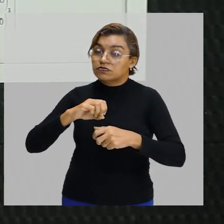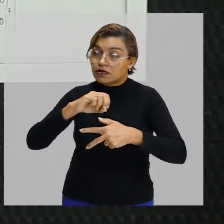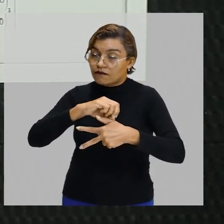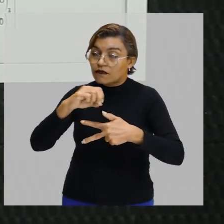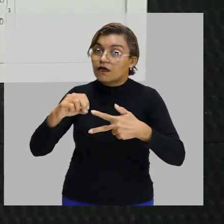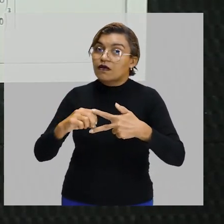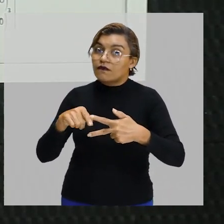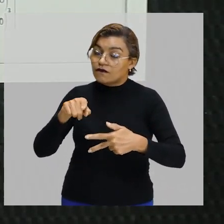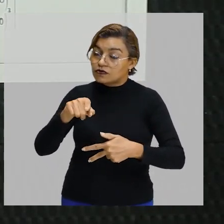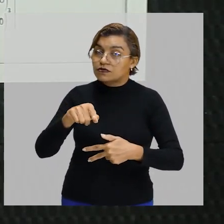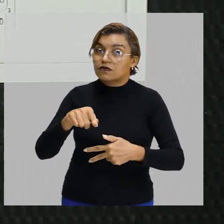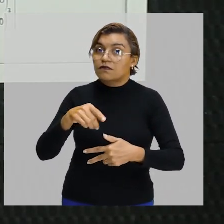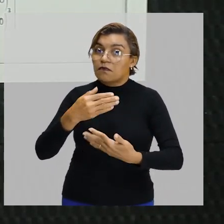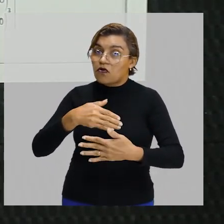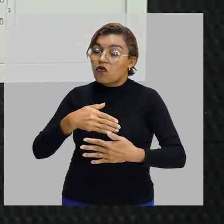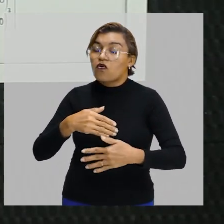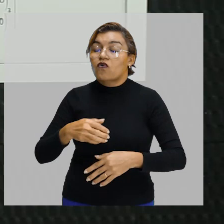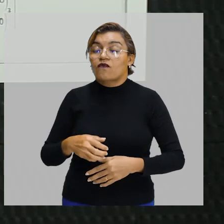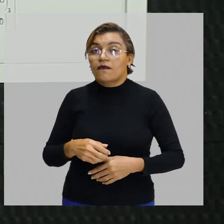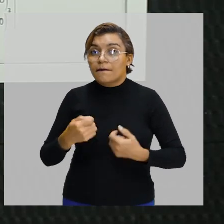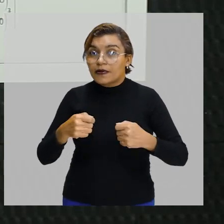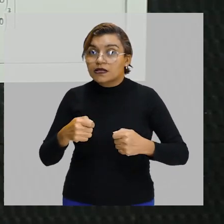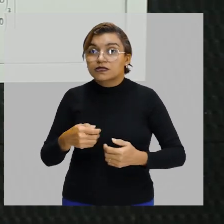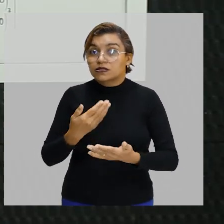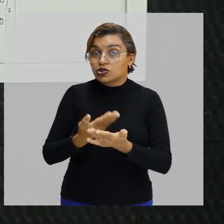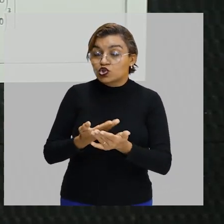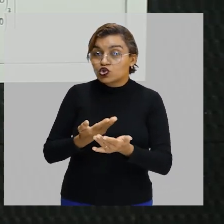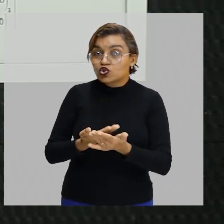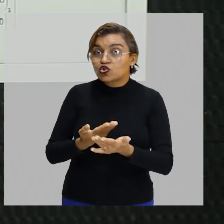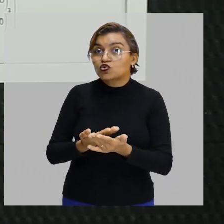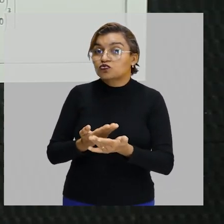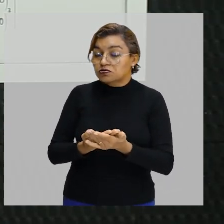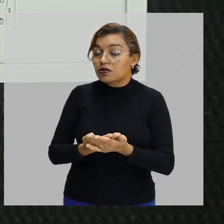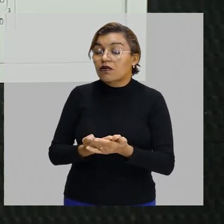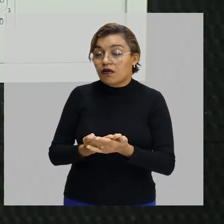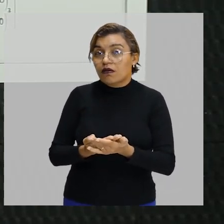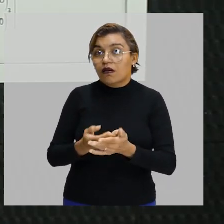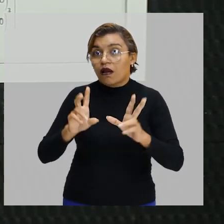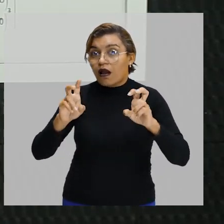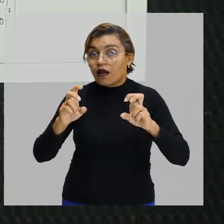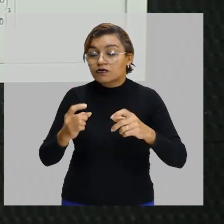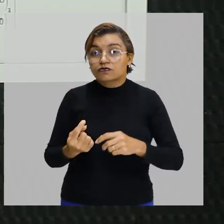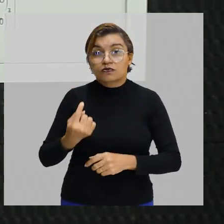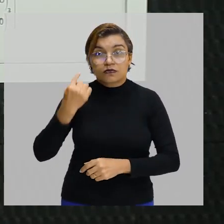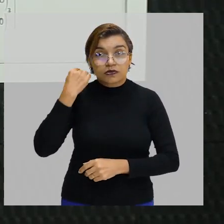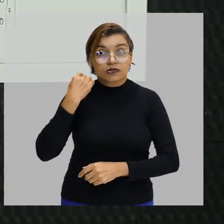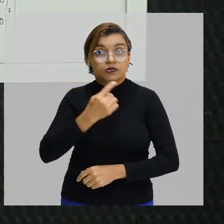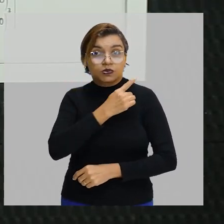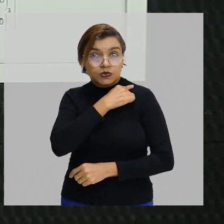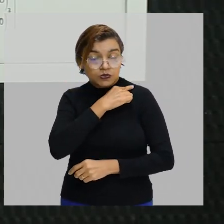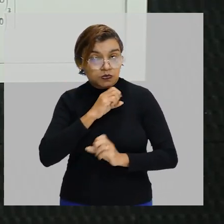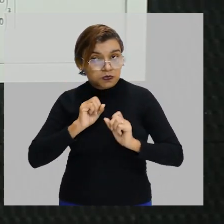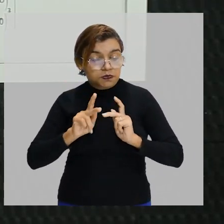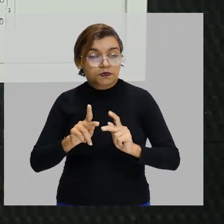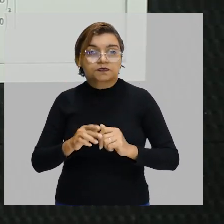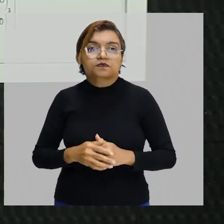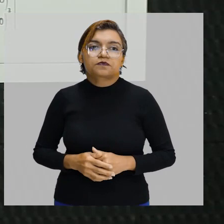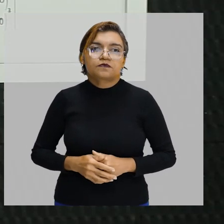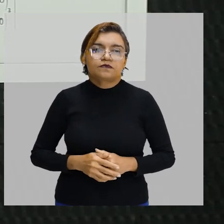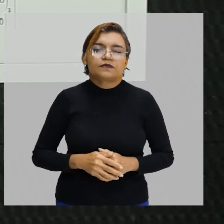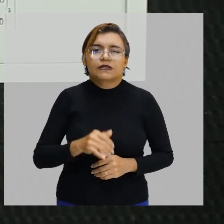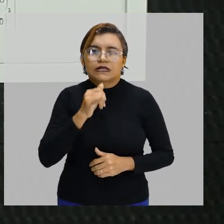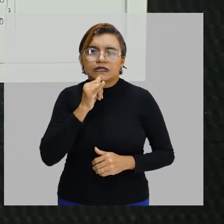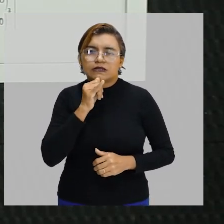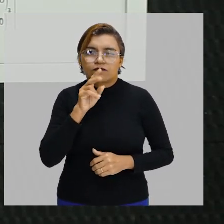logaritmo. Então a gente não pode esquecer os elementos que a gente já estudou. Galera, você percebe aqui no caso que as